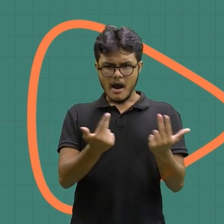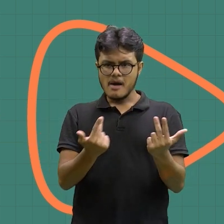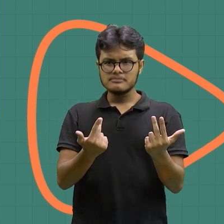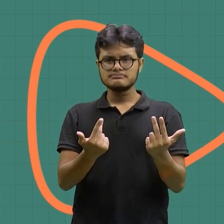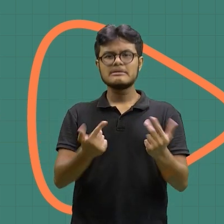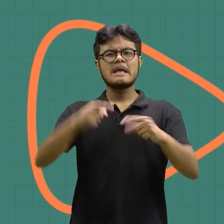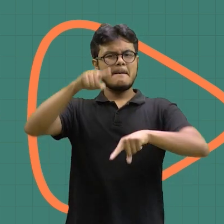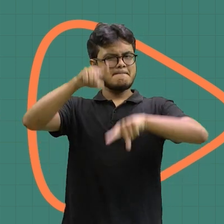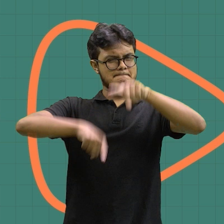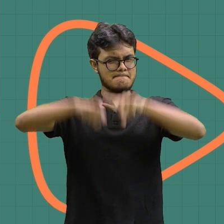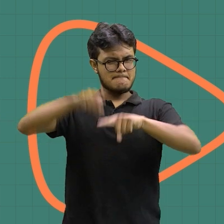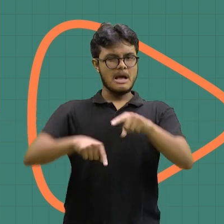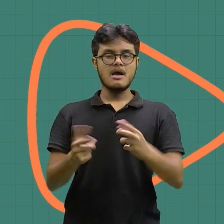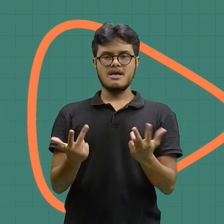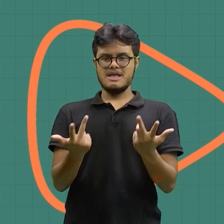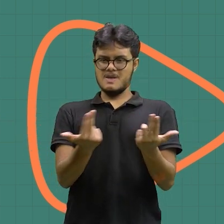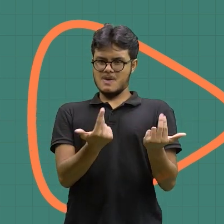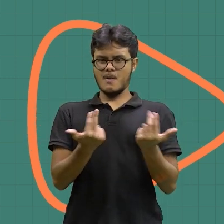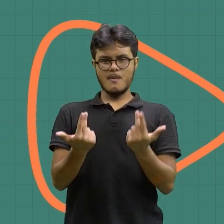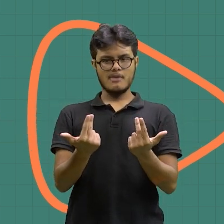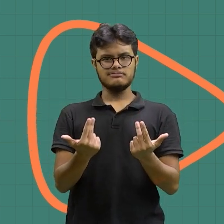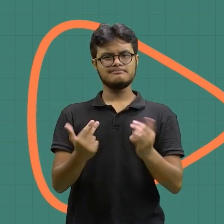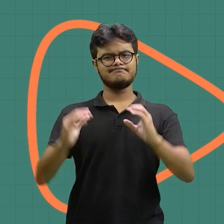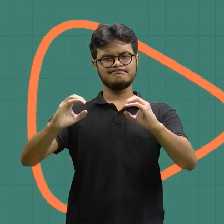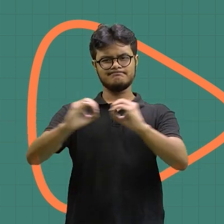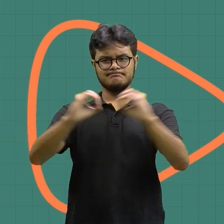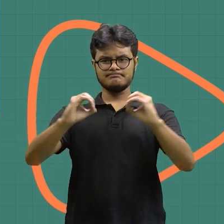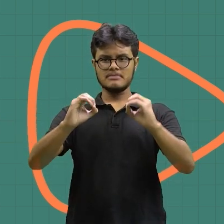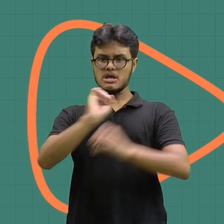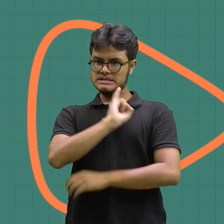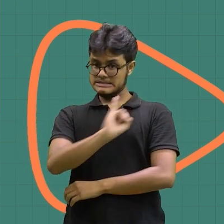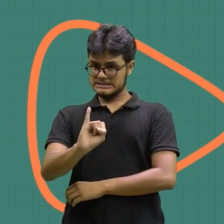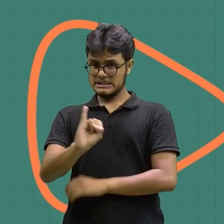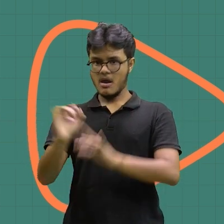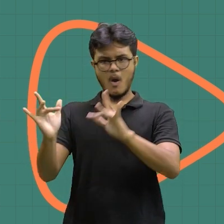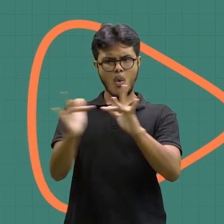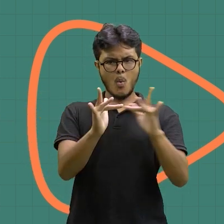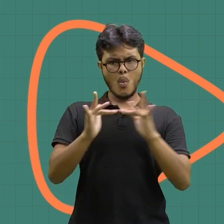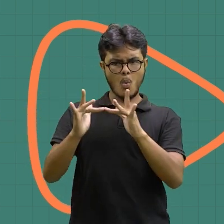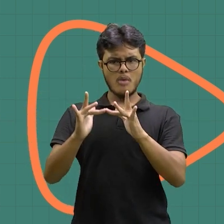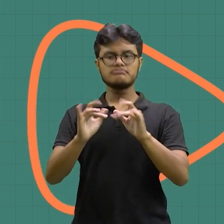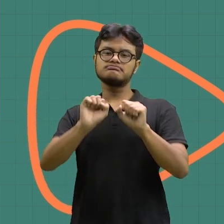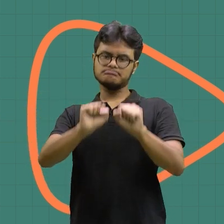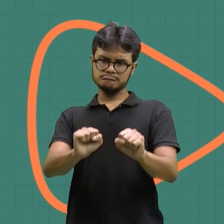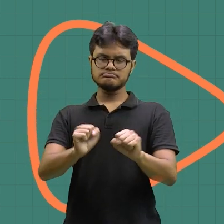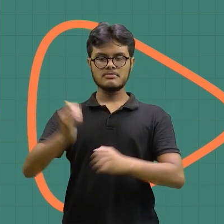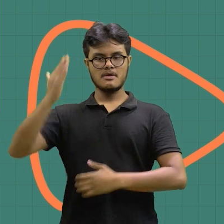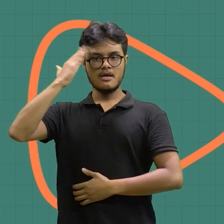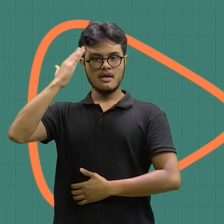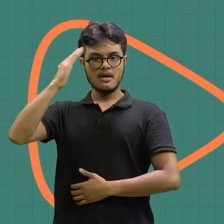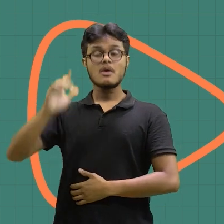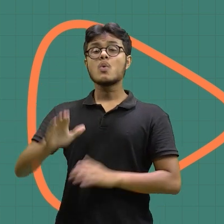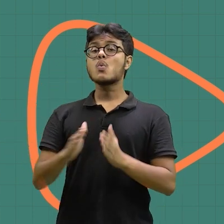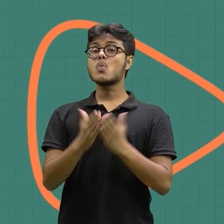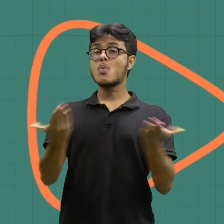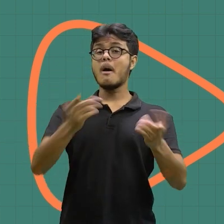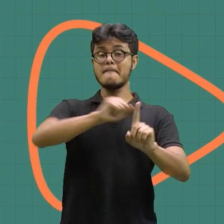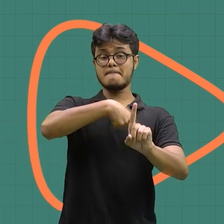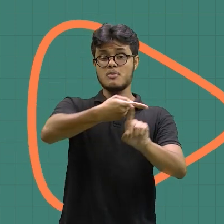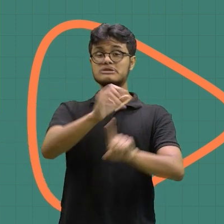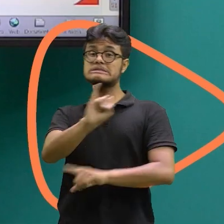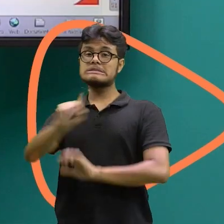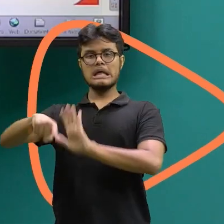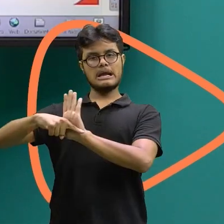feitos do mesmo material. Aí eles são idênticos. Quando eles entram em contato, eu posso determinar a sua carga resultante por